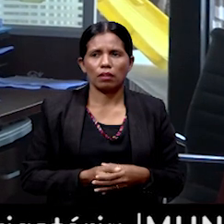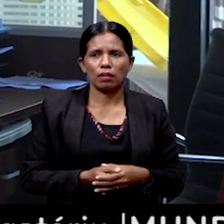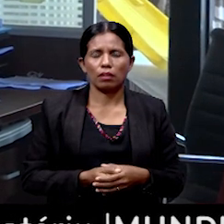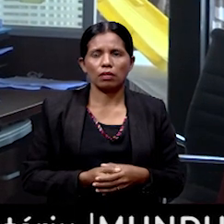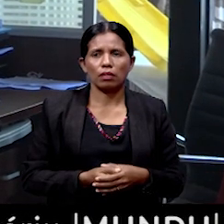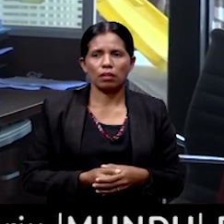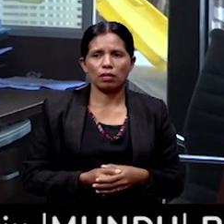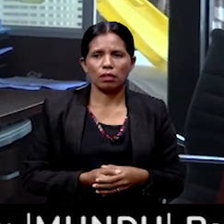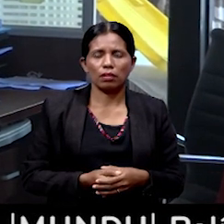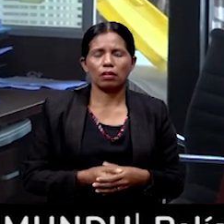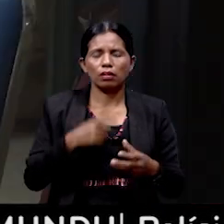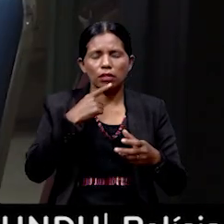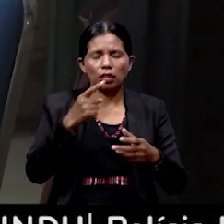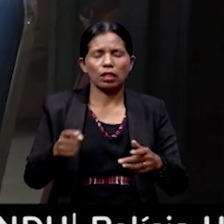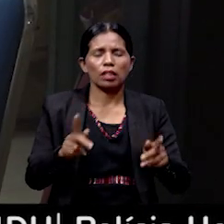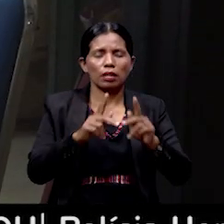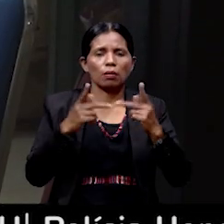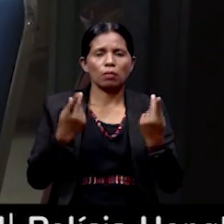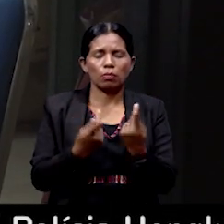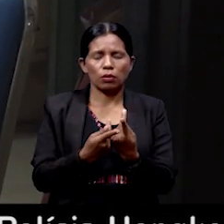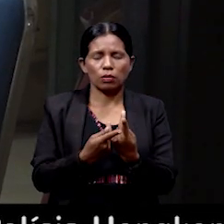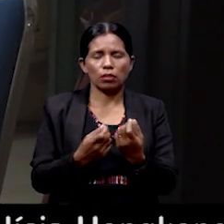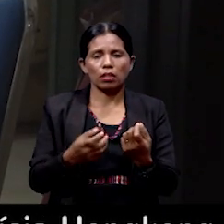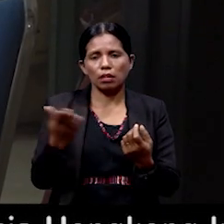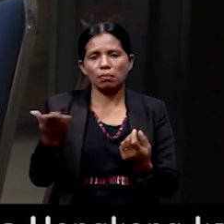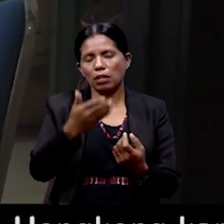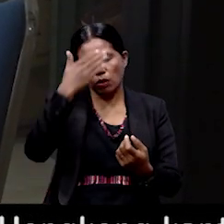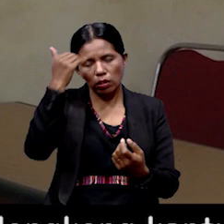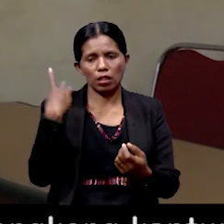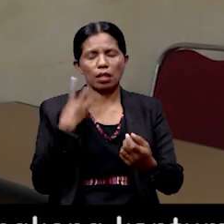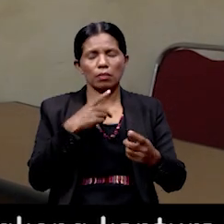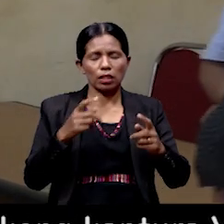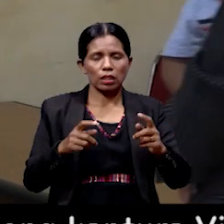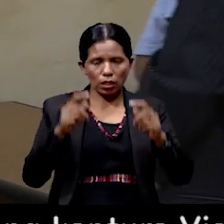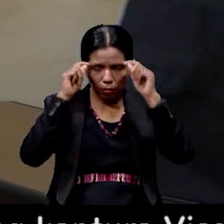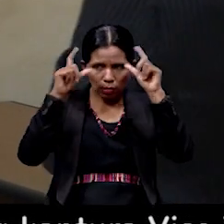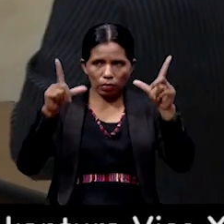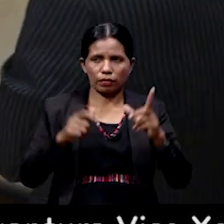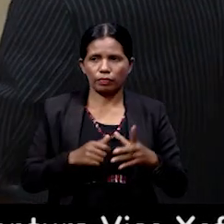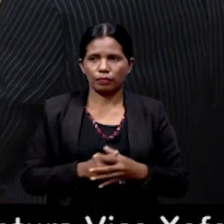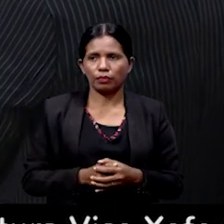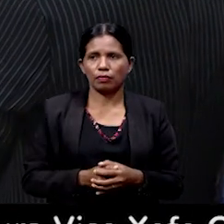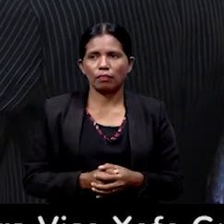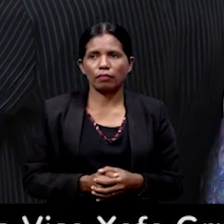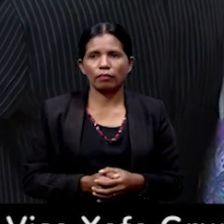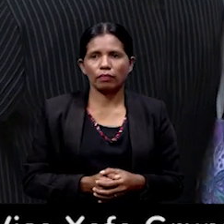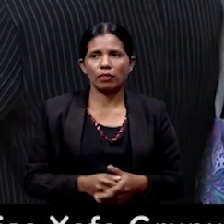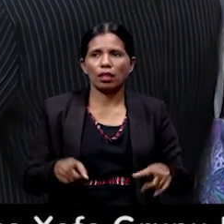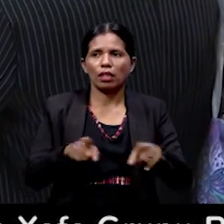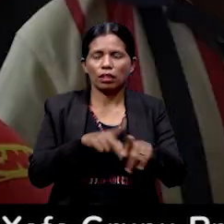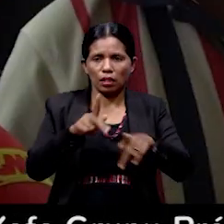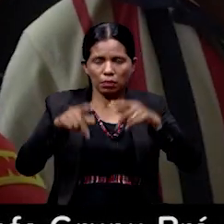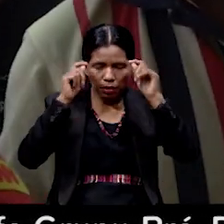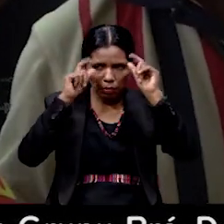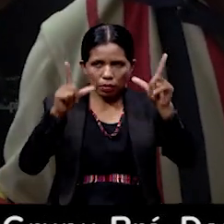plaza, nem lor documentos, ah, santa, e me haluante a mim Timor, né? É lá pele. Ah, sim? Sim. Também é Timor,